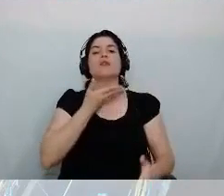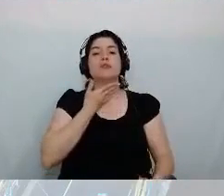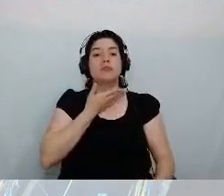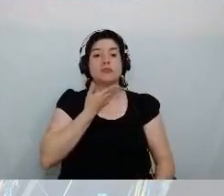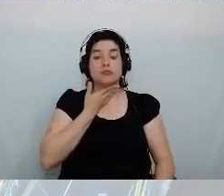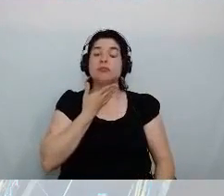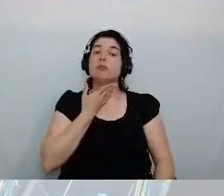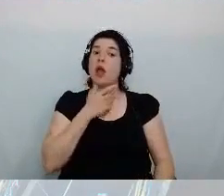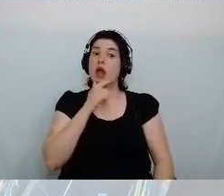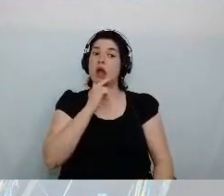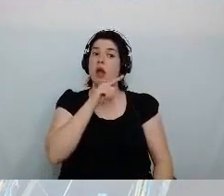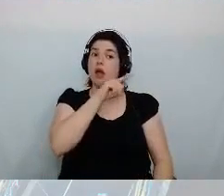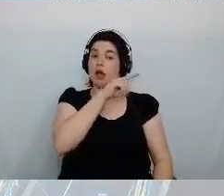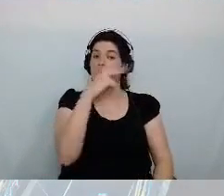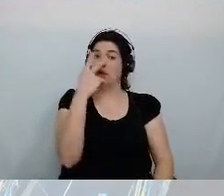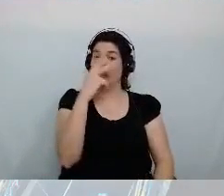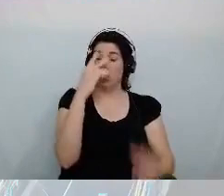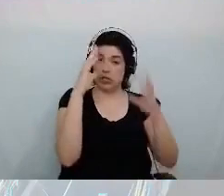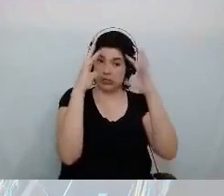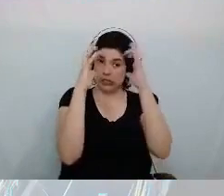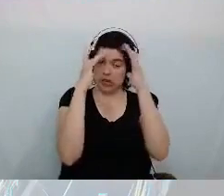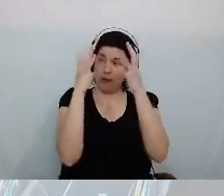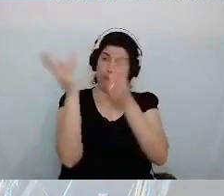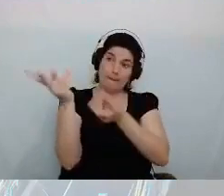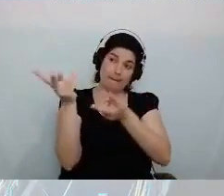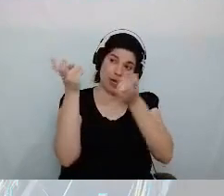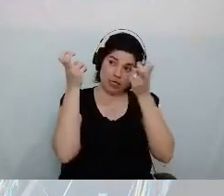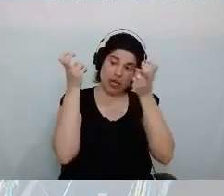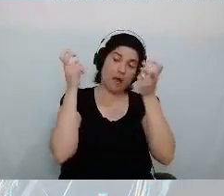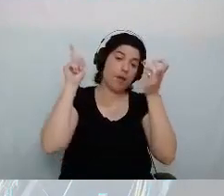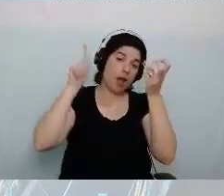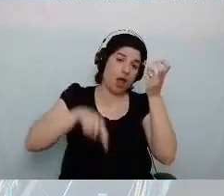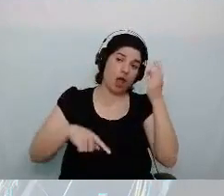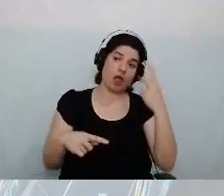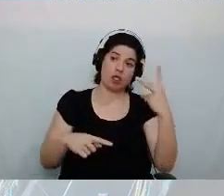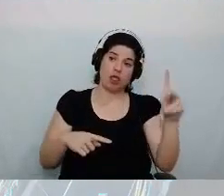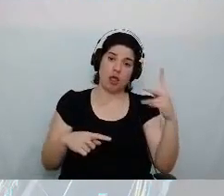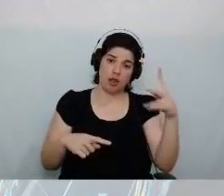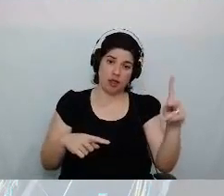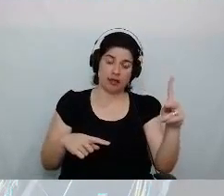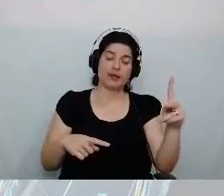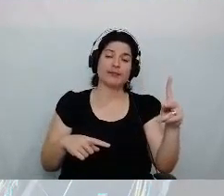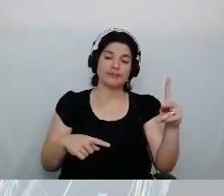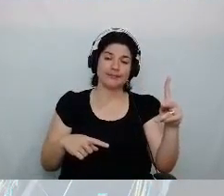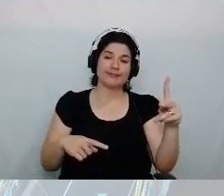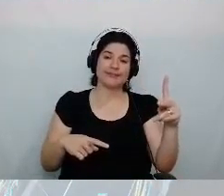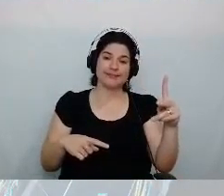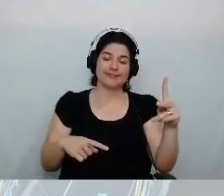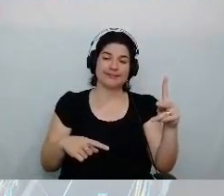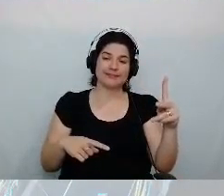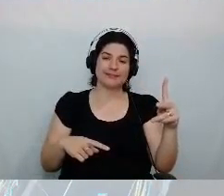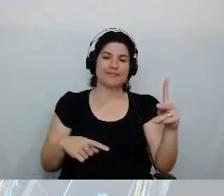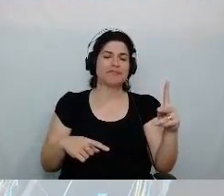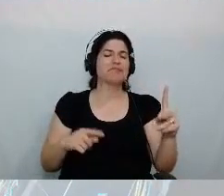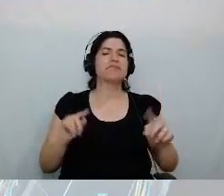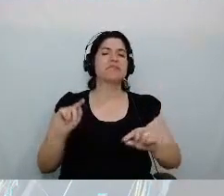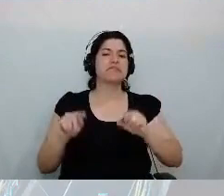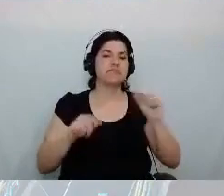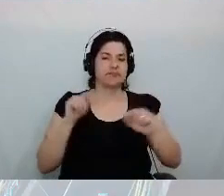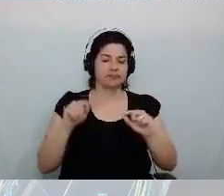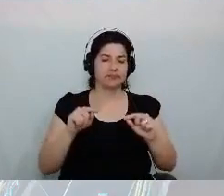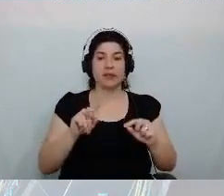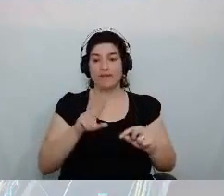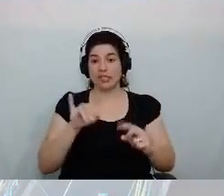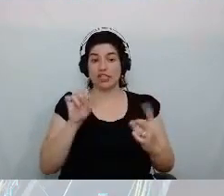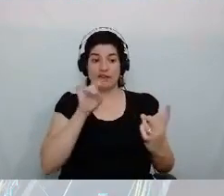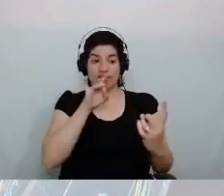reconhecidos pelo cérebro reptiliano do outro. Ou seja, se você vai dar um feedback em